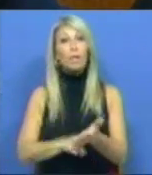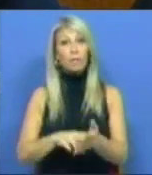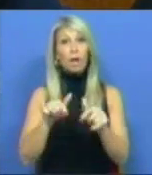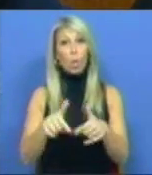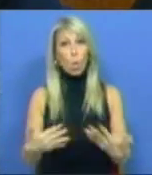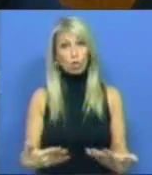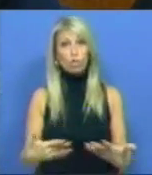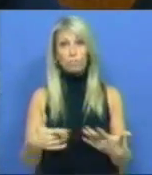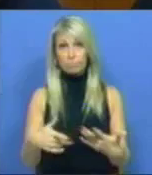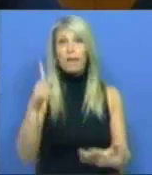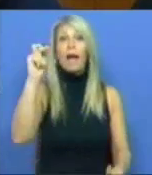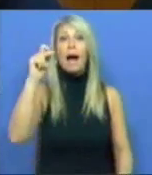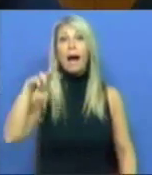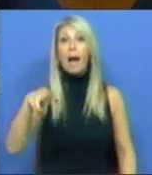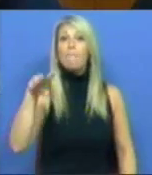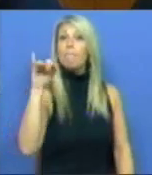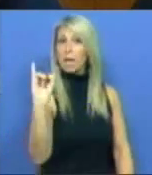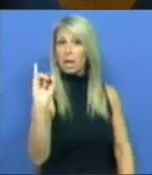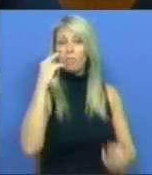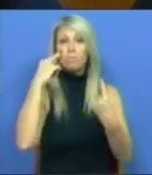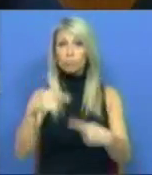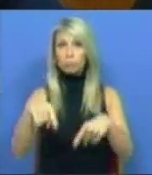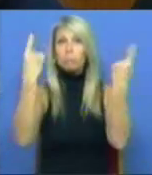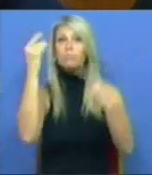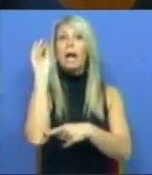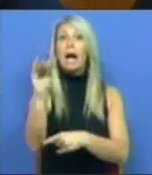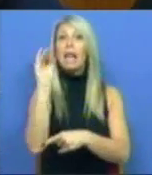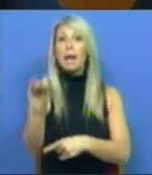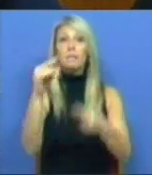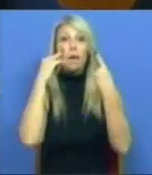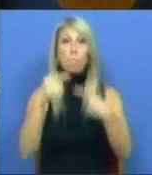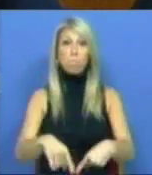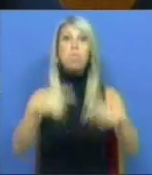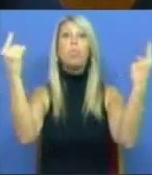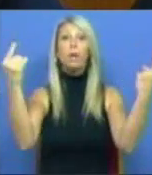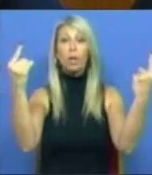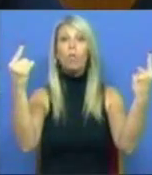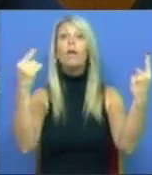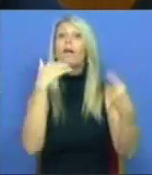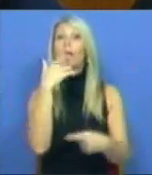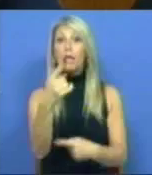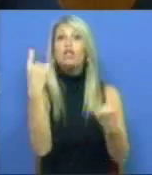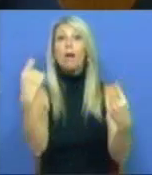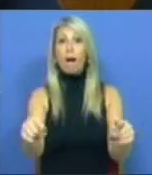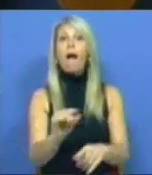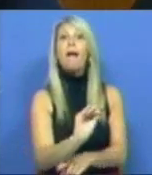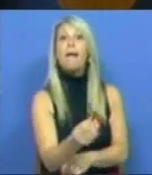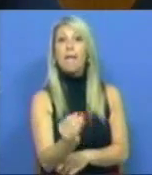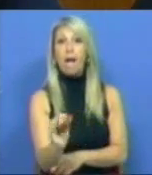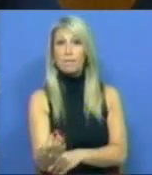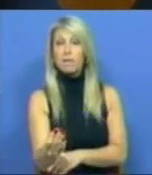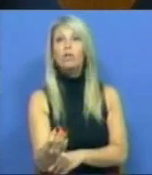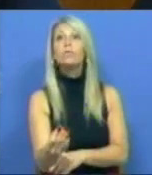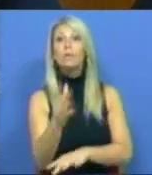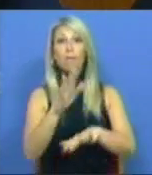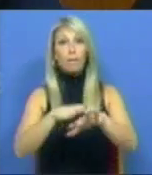hoje a AMI veio lançar um alerta público dizendo que há crianças que, em